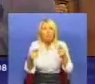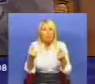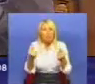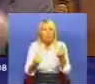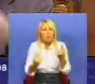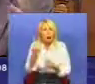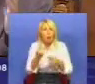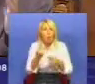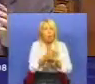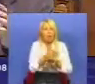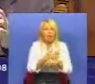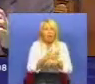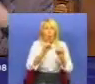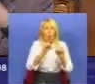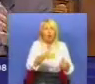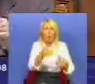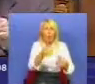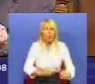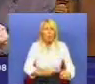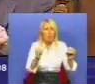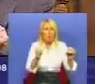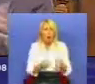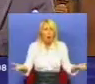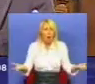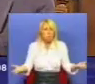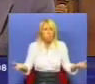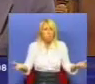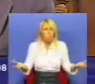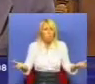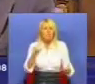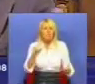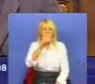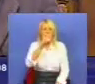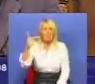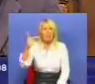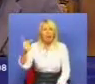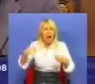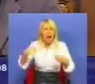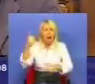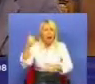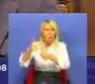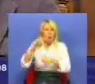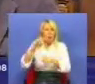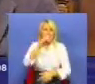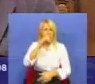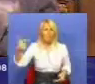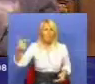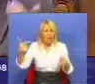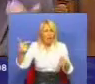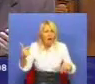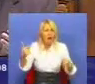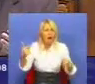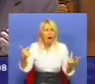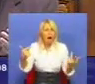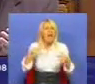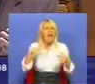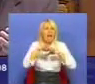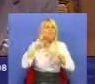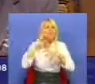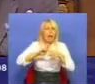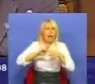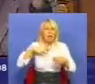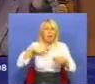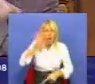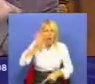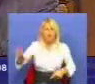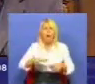haja nenhuma concorrência. Nenhuma. CTTs. Há concorrência nos CTTs. Rede elétrica nacional.